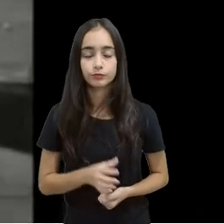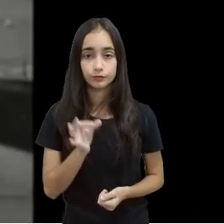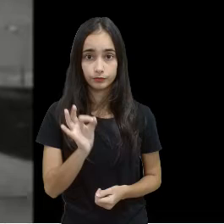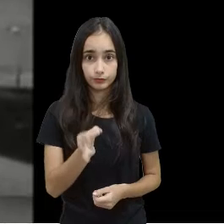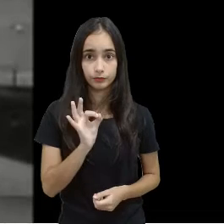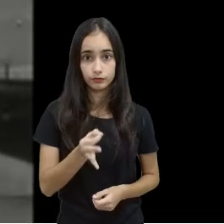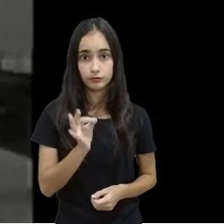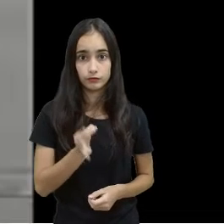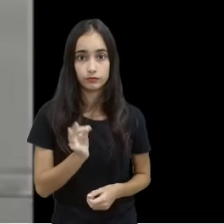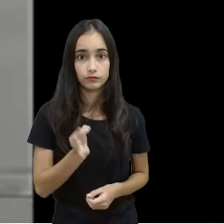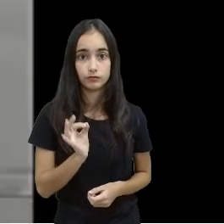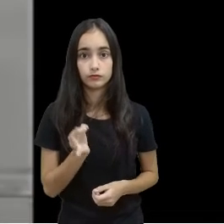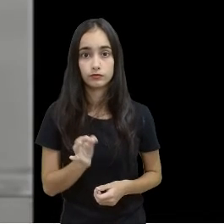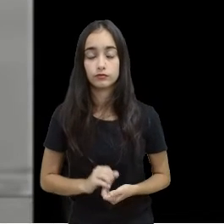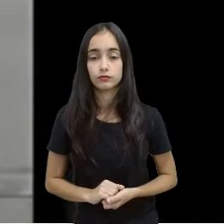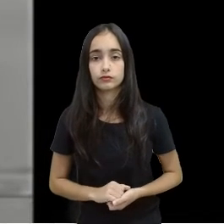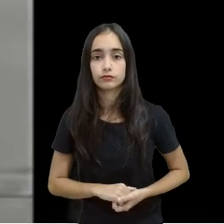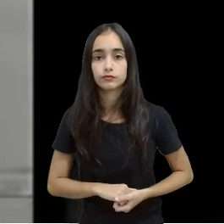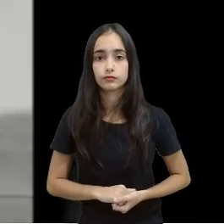certo?